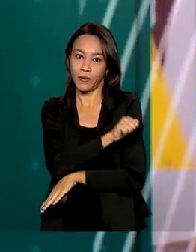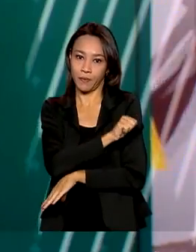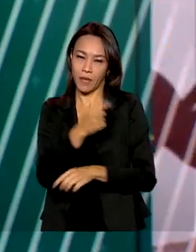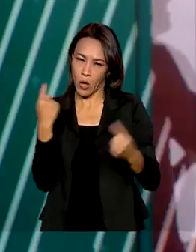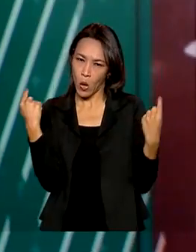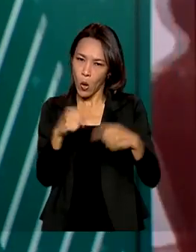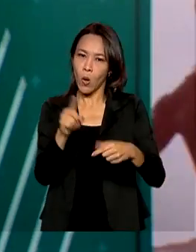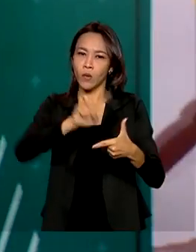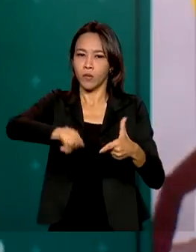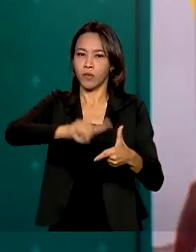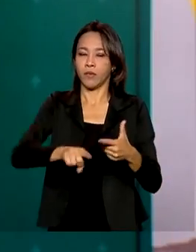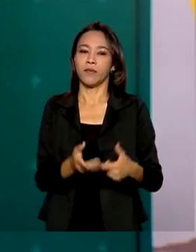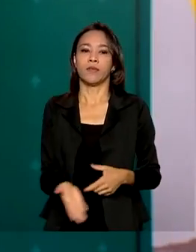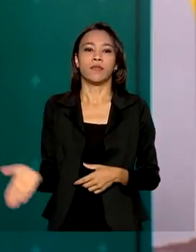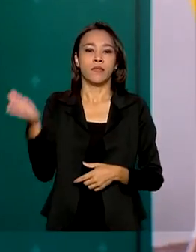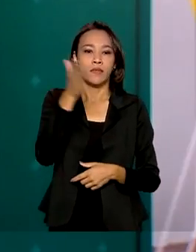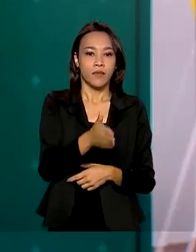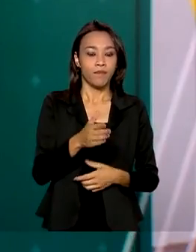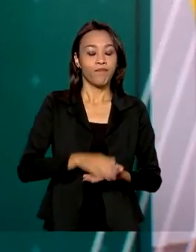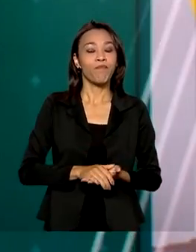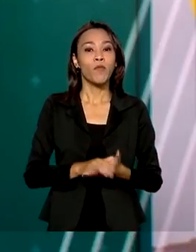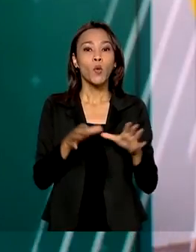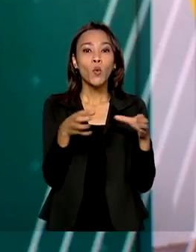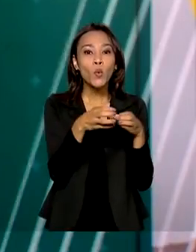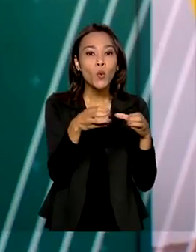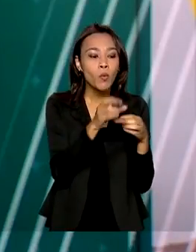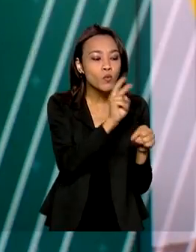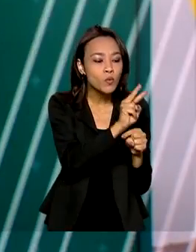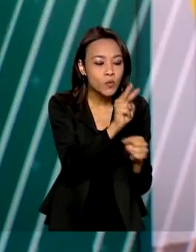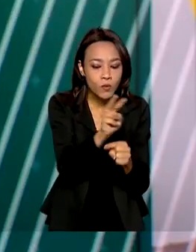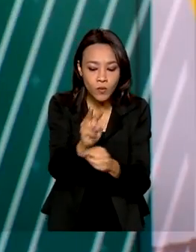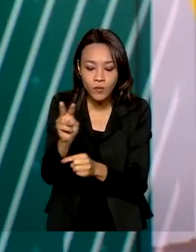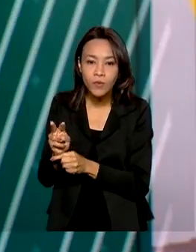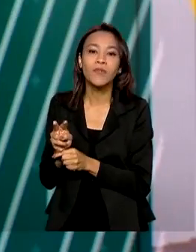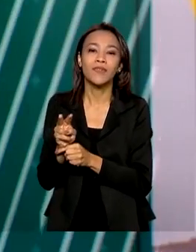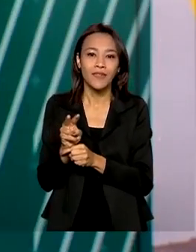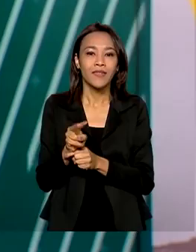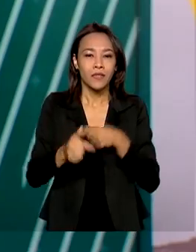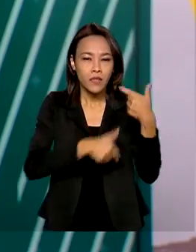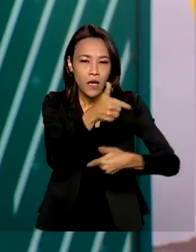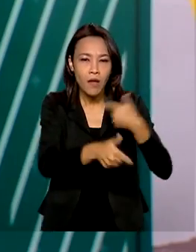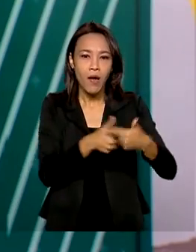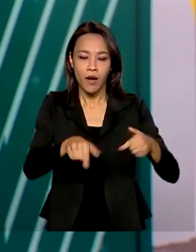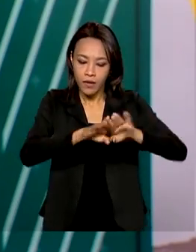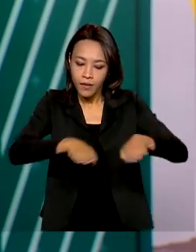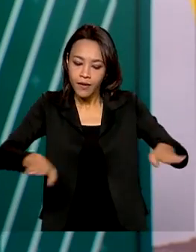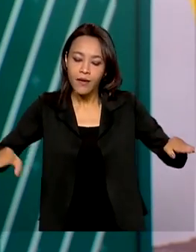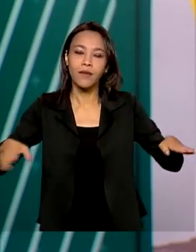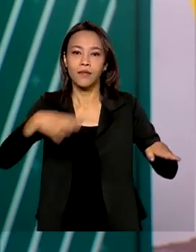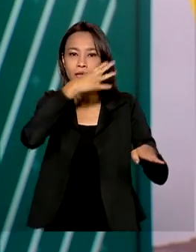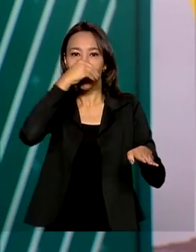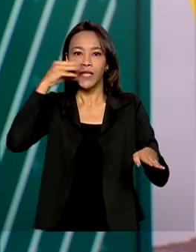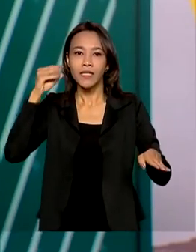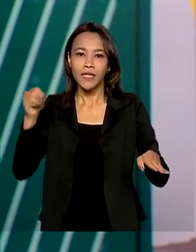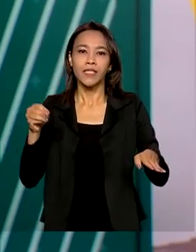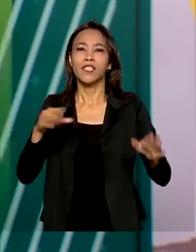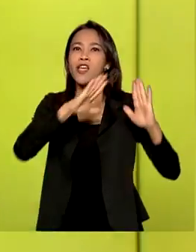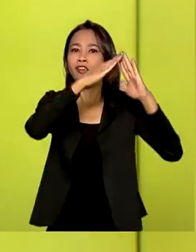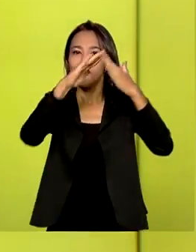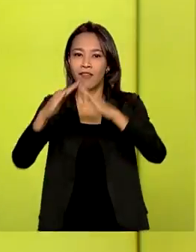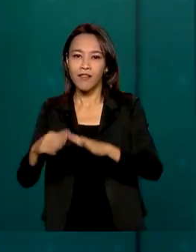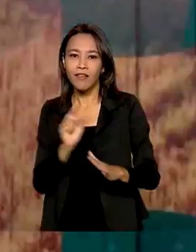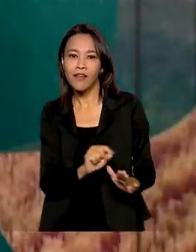Os conselhos tutelares atuam na proteção de crianças e adolescentes em comunidades espalhadas pelo país.